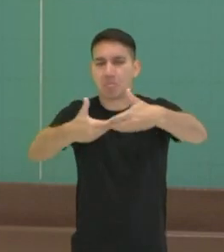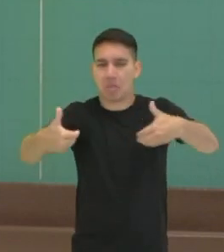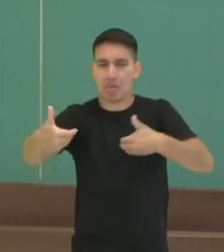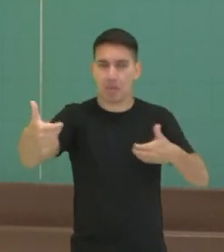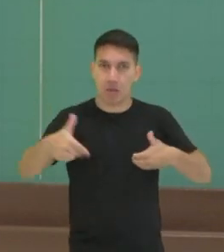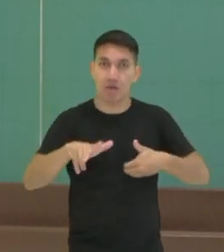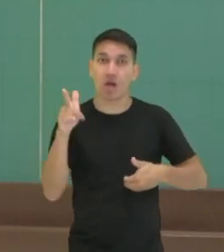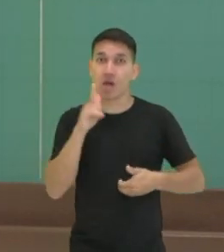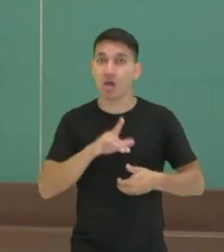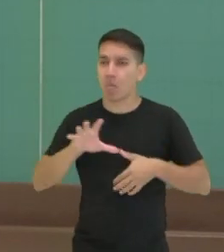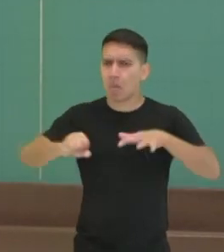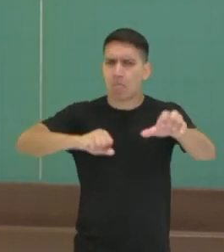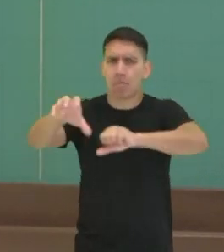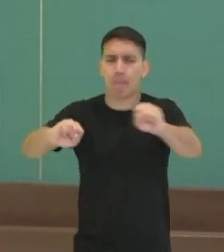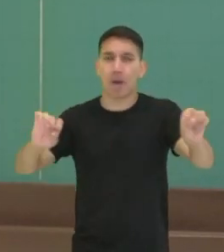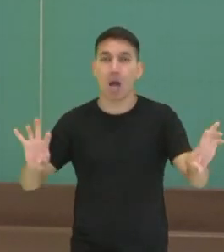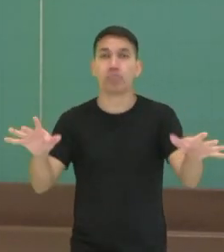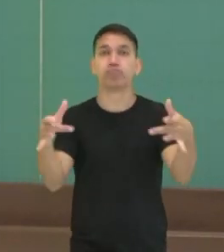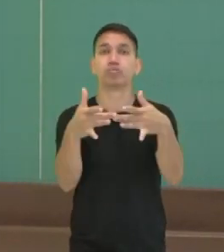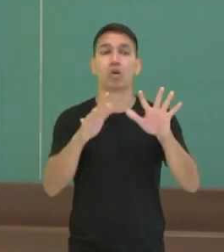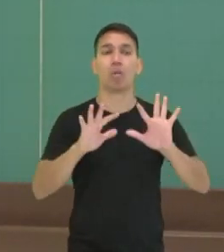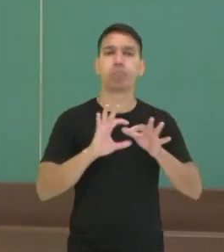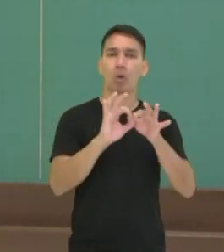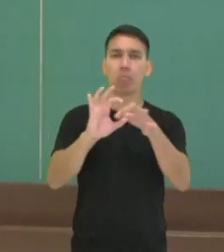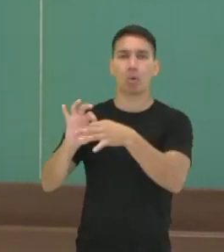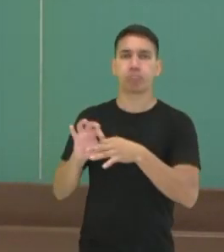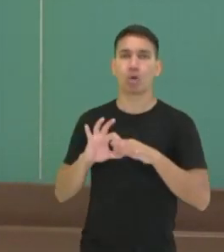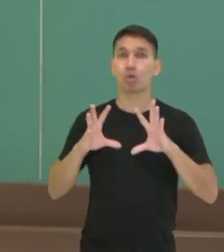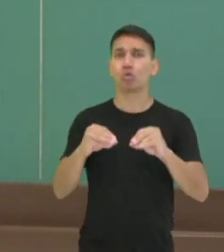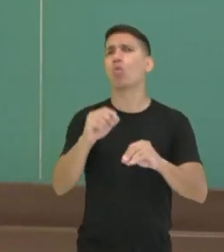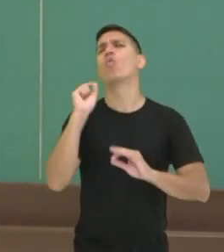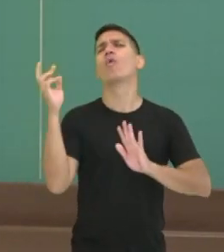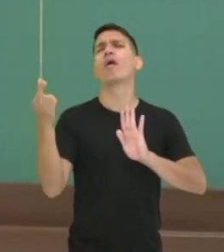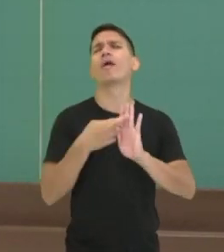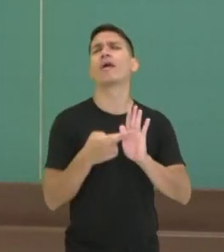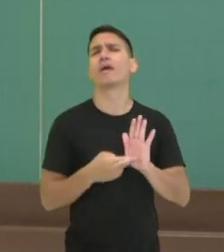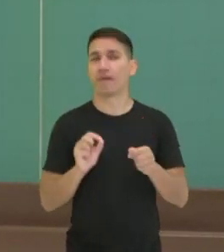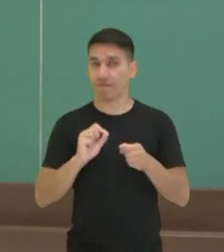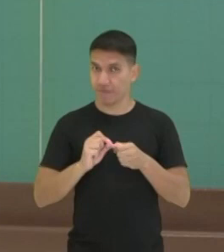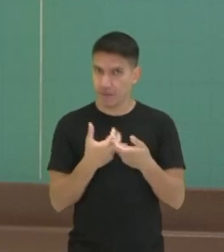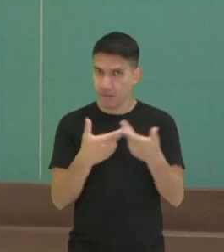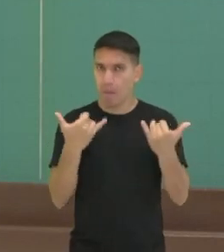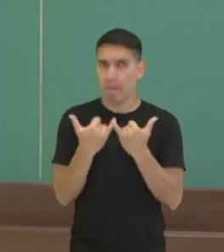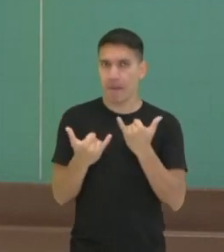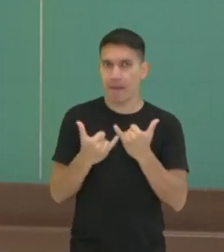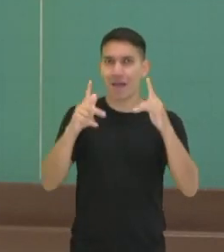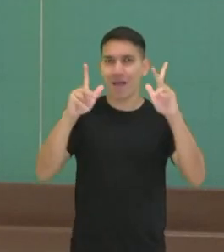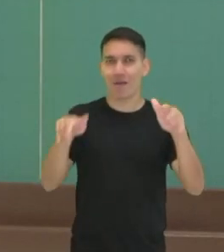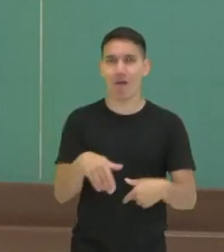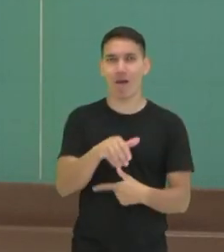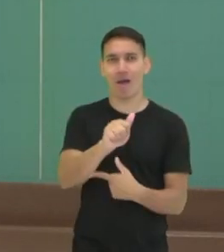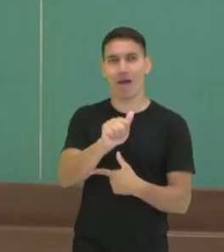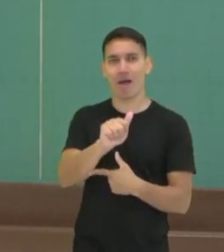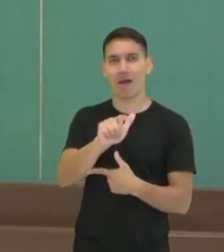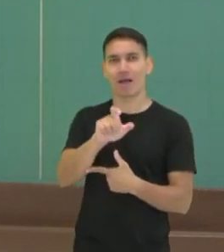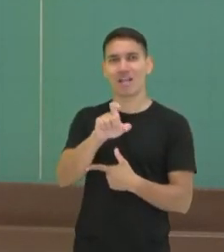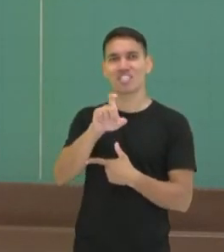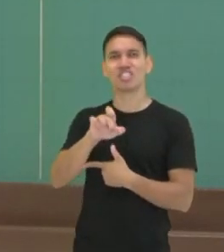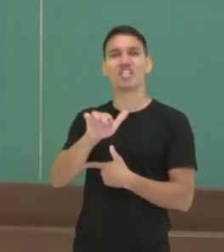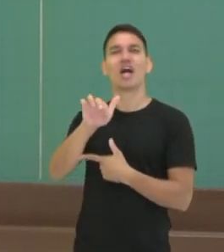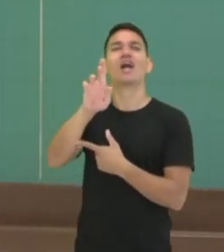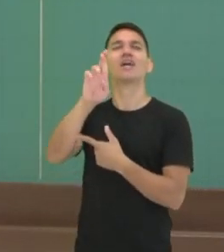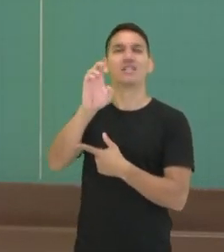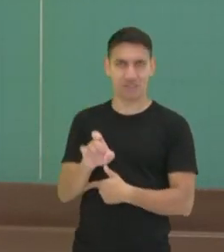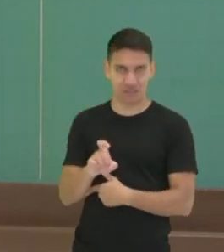une elas, e qual que é a regra dele? A regra dele, ele fez uma coisa muito parecida com o que Alexandre o Grande tinha feito no passado. Ele